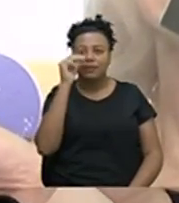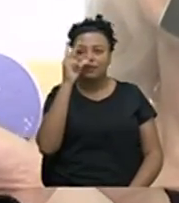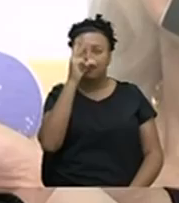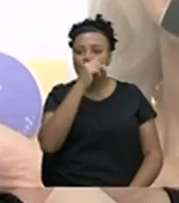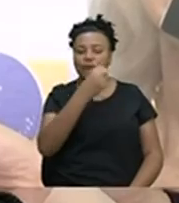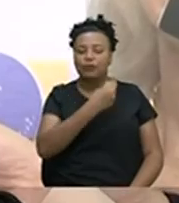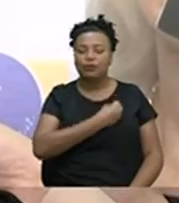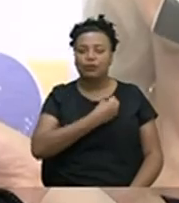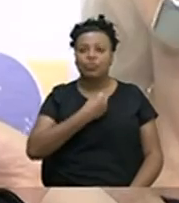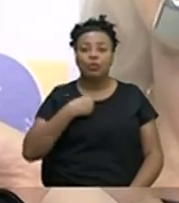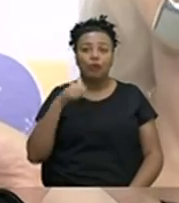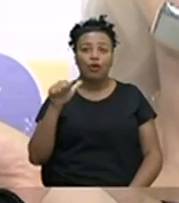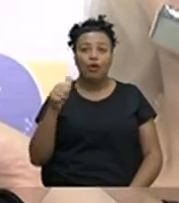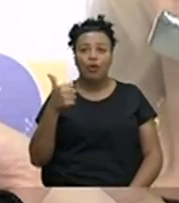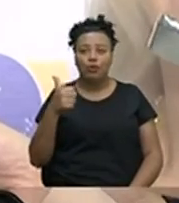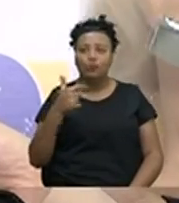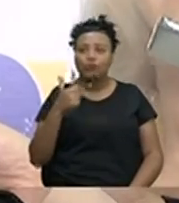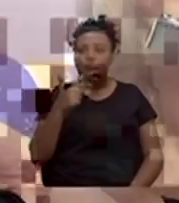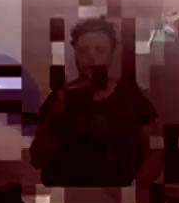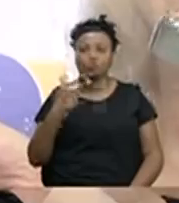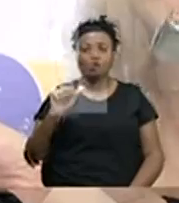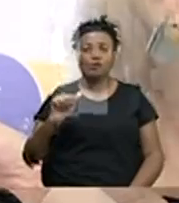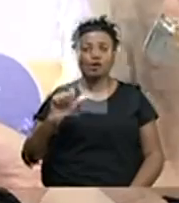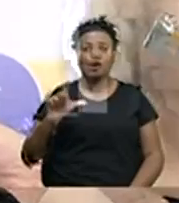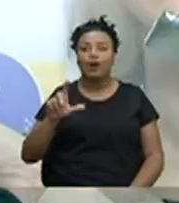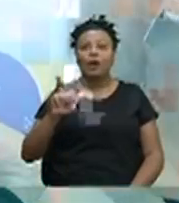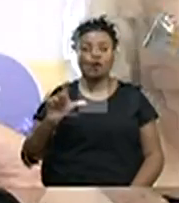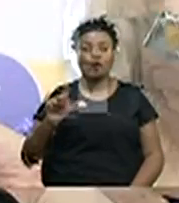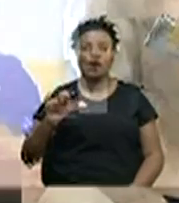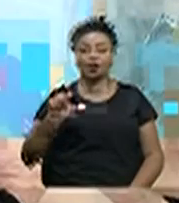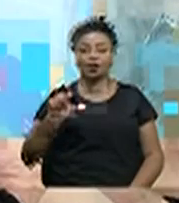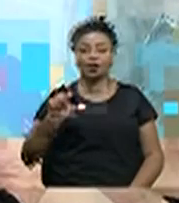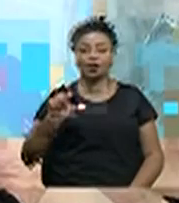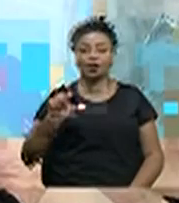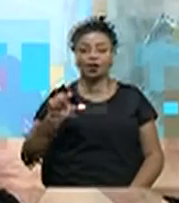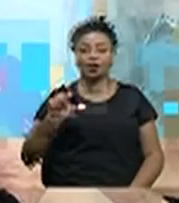número 11, prefeito Álvaro, que teve